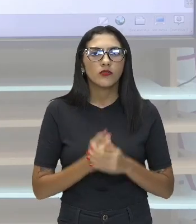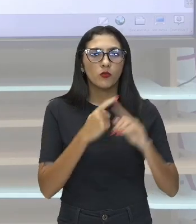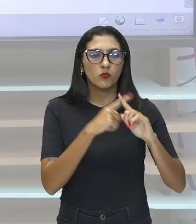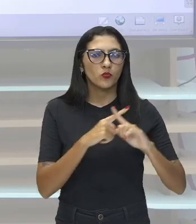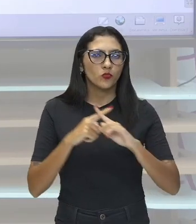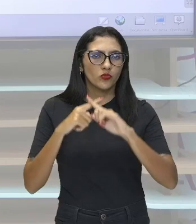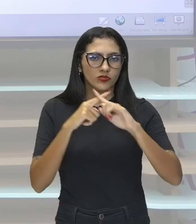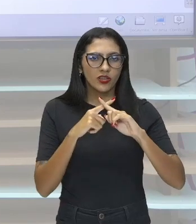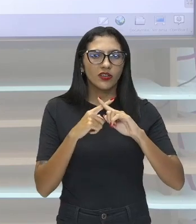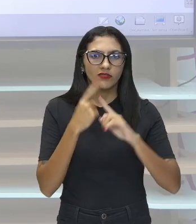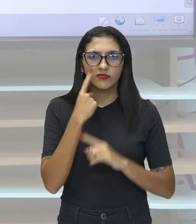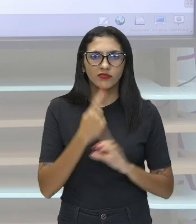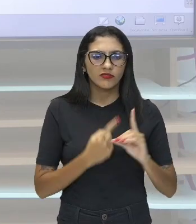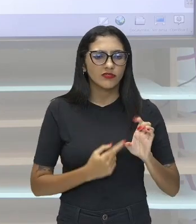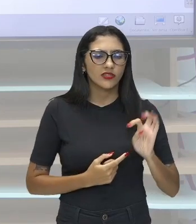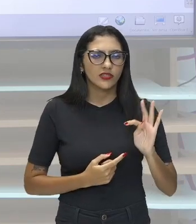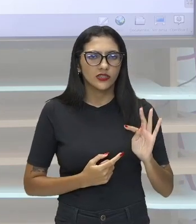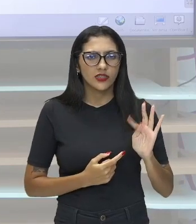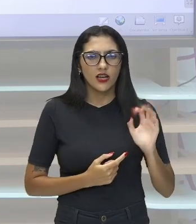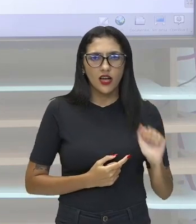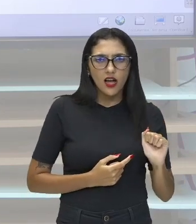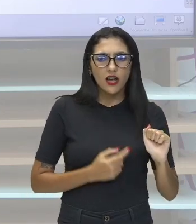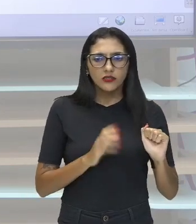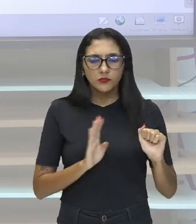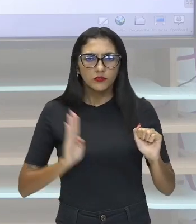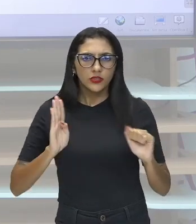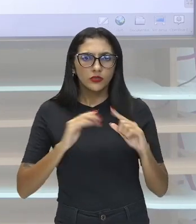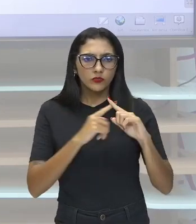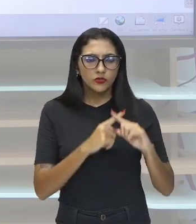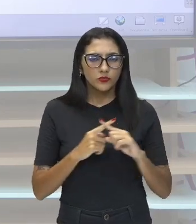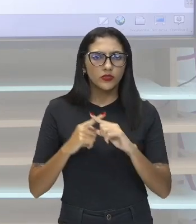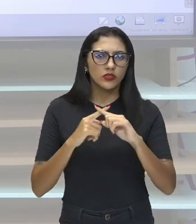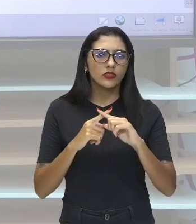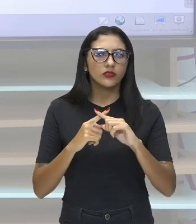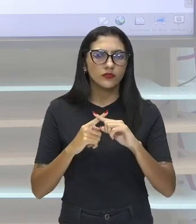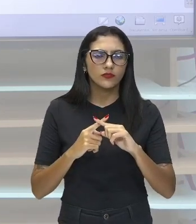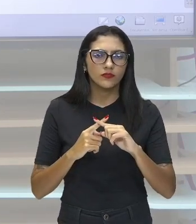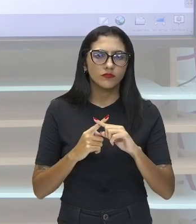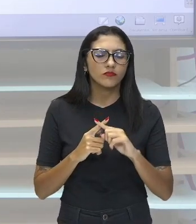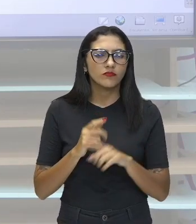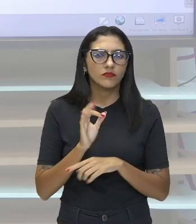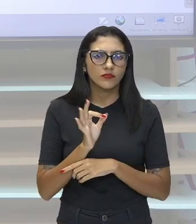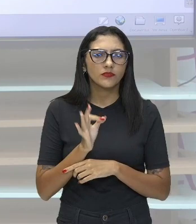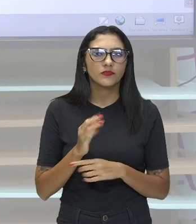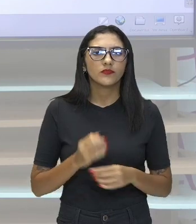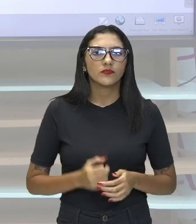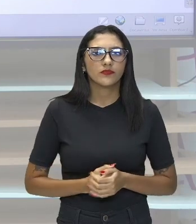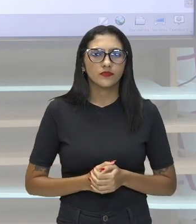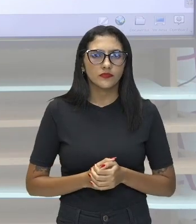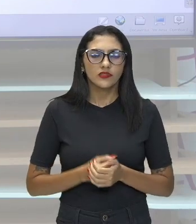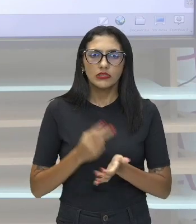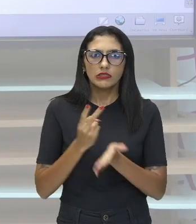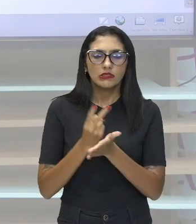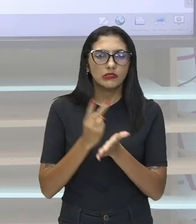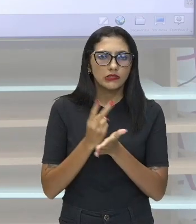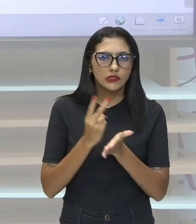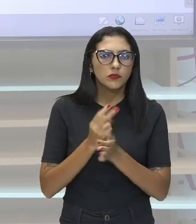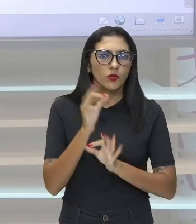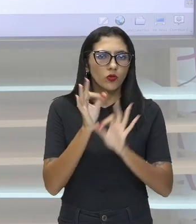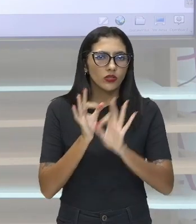Nós já vimos que esse resultado vai dar negativo, né? Porque eu tenho um sinal negativo aqui no 23, então eu já sei que o resultado vai ser um